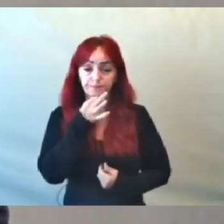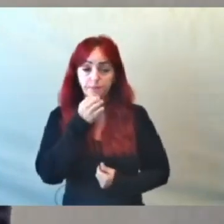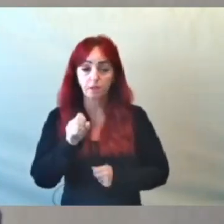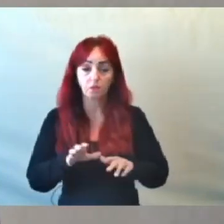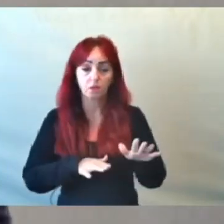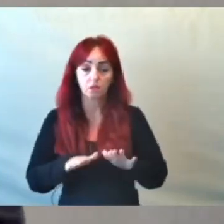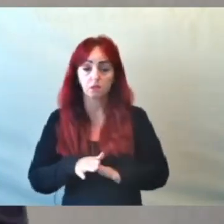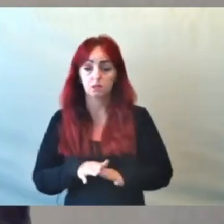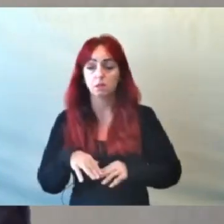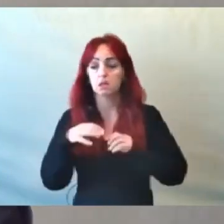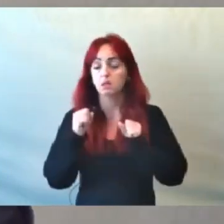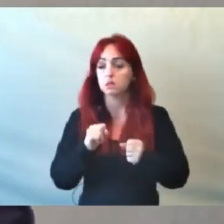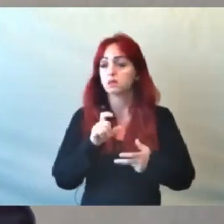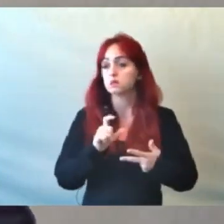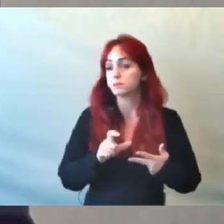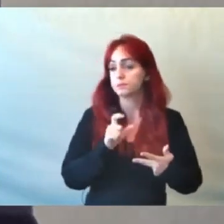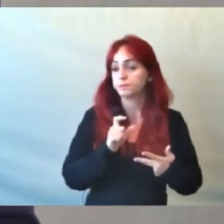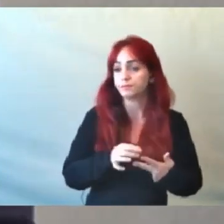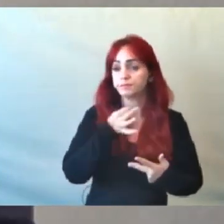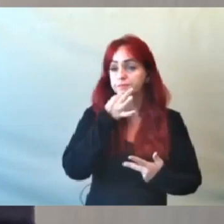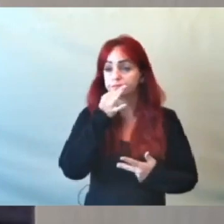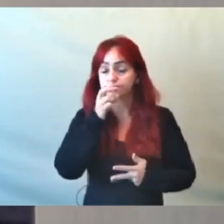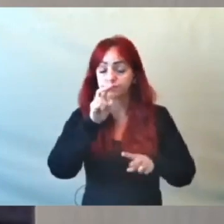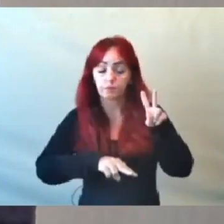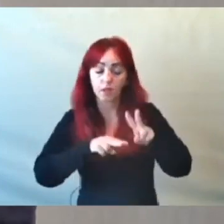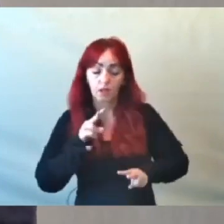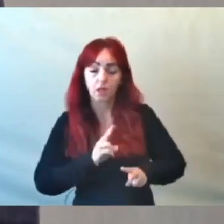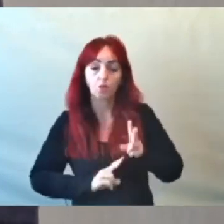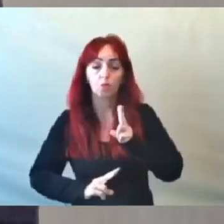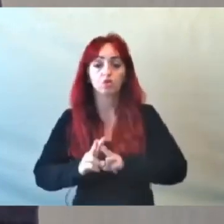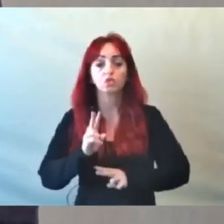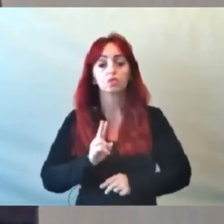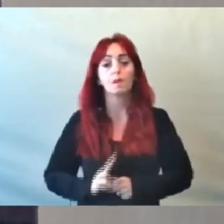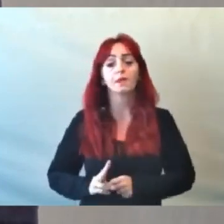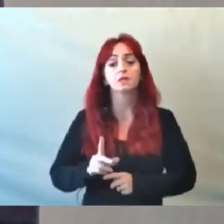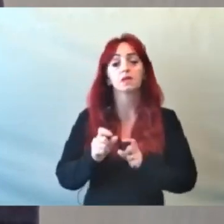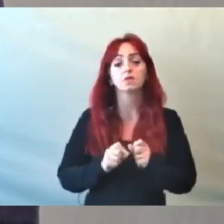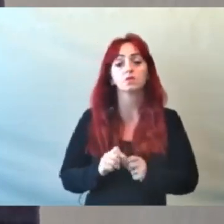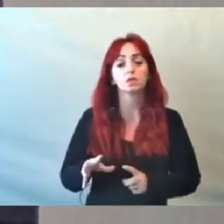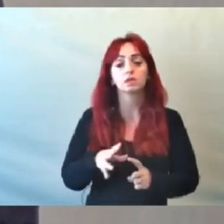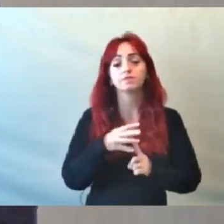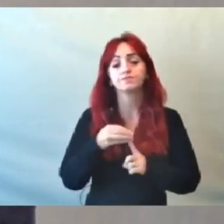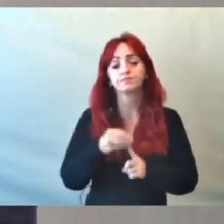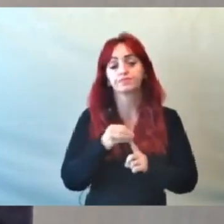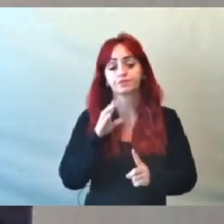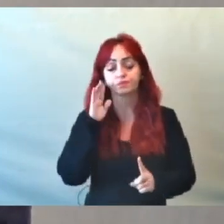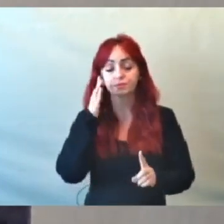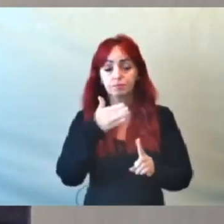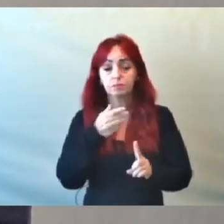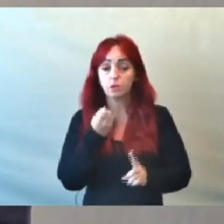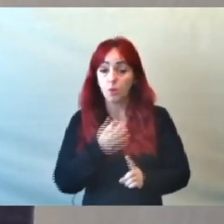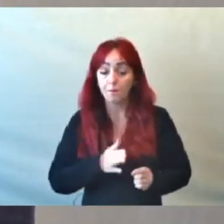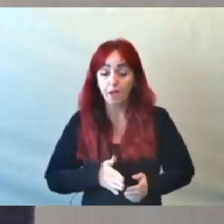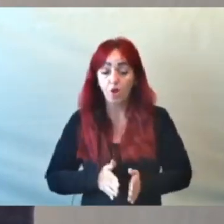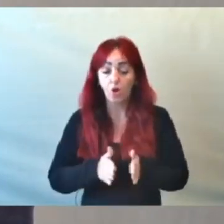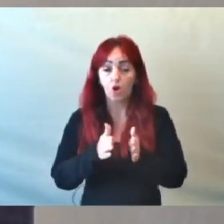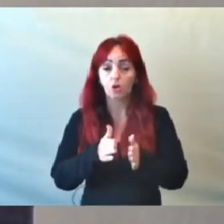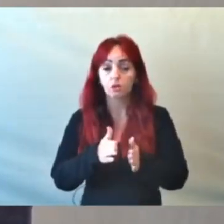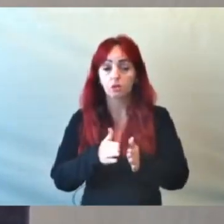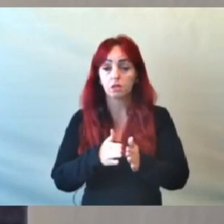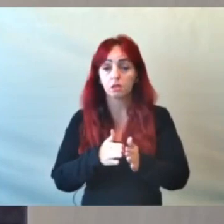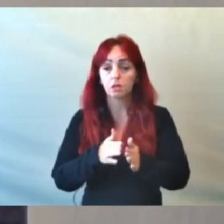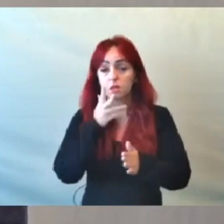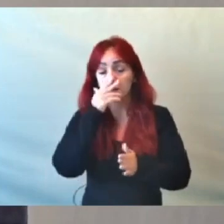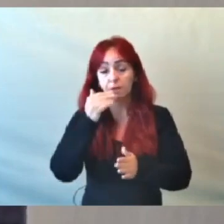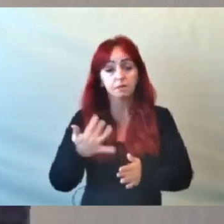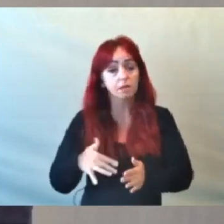sugestões e análises, continua mantendo, única e exclusivamente, uma rota e que custa muito caro para Belo Horizonte, nós temos que